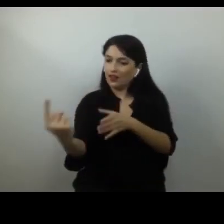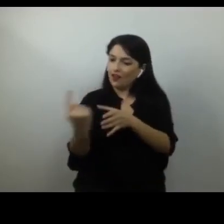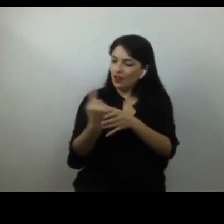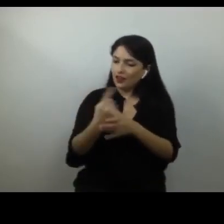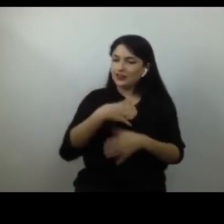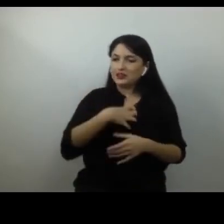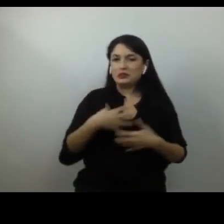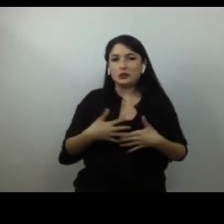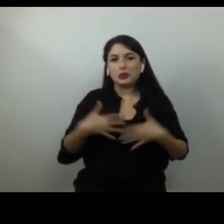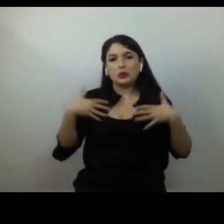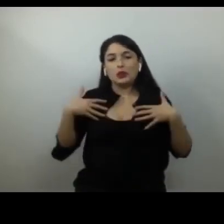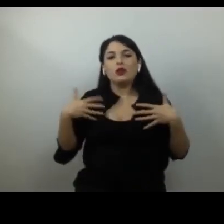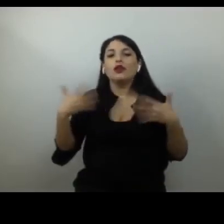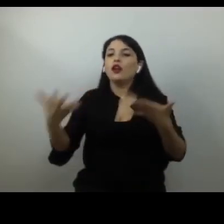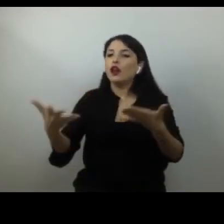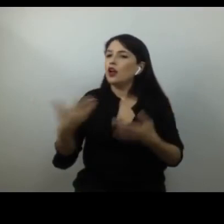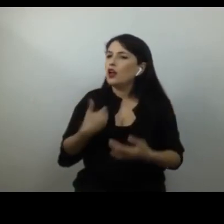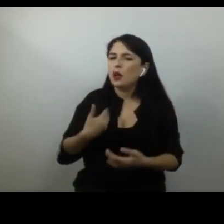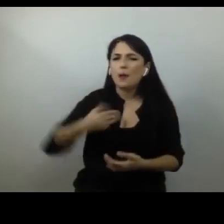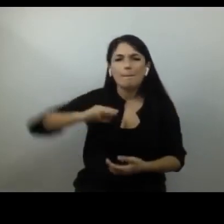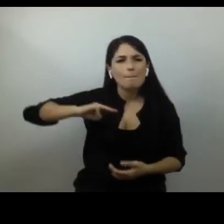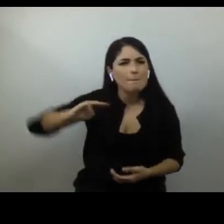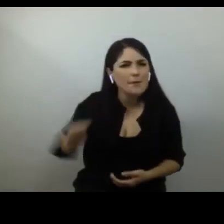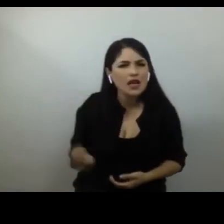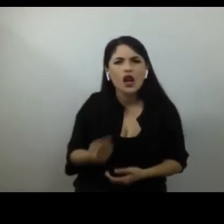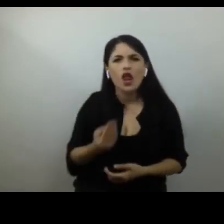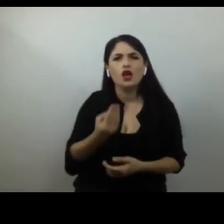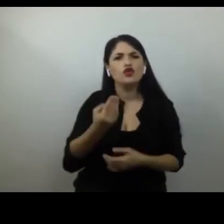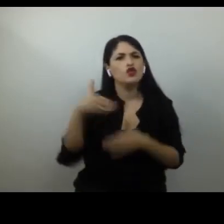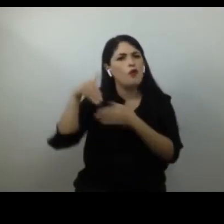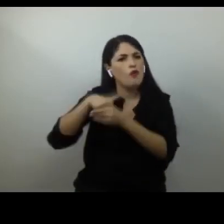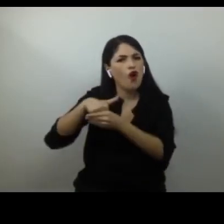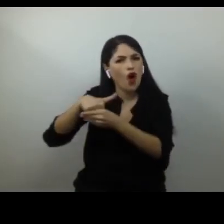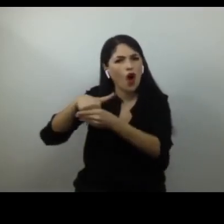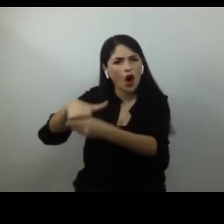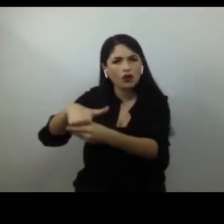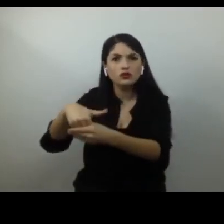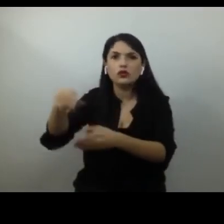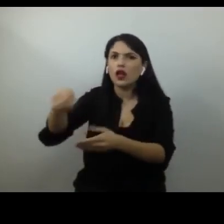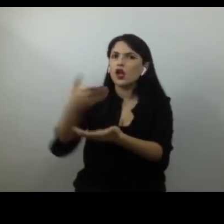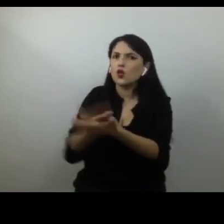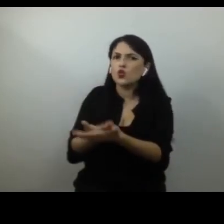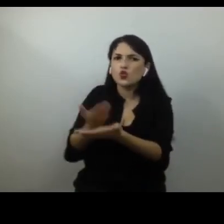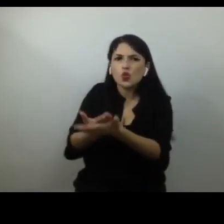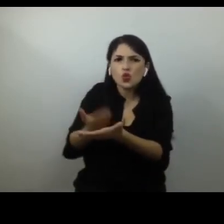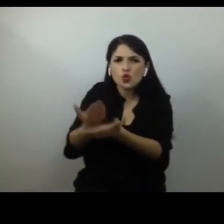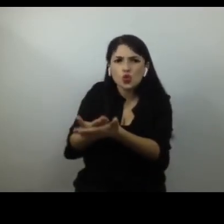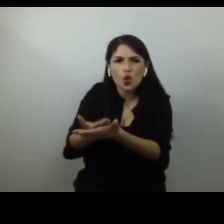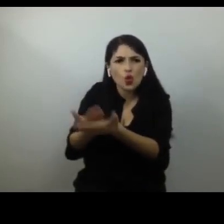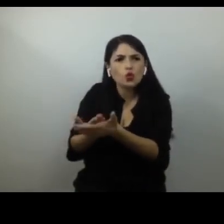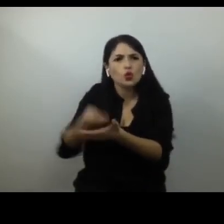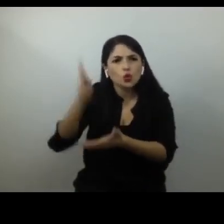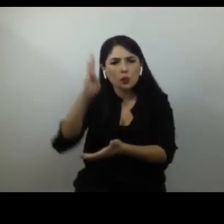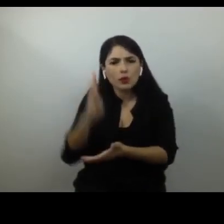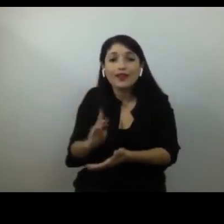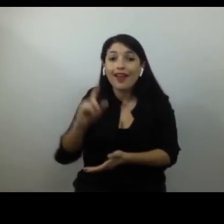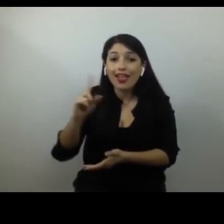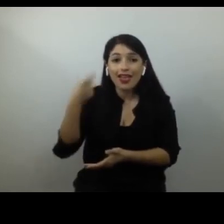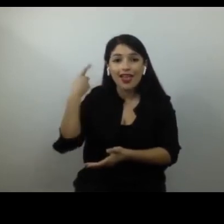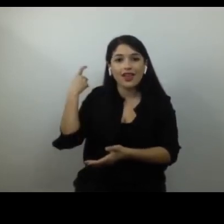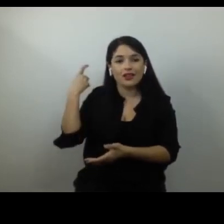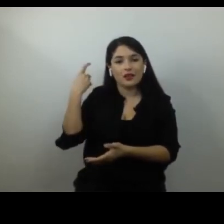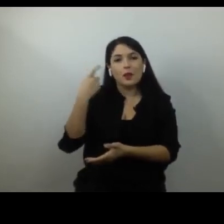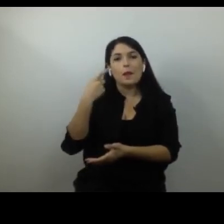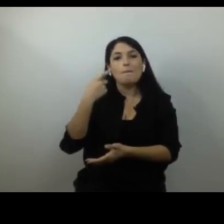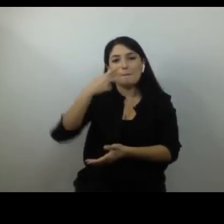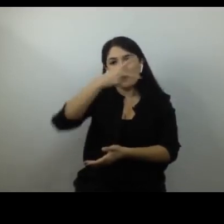signatário de milhões de votos, uma formação sólida, um estudioso do Brasil, ex-prefeito dessa cidade que é o